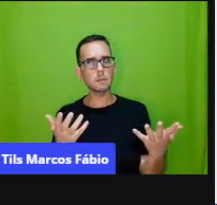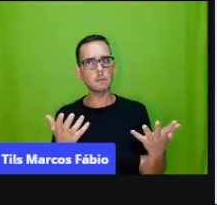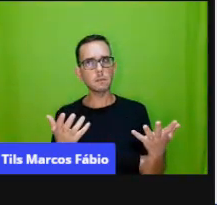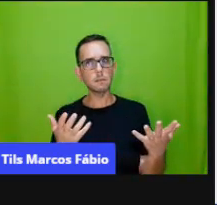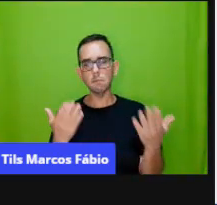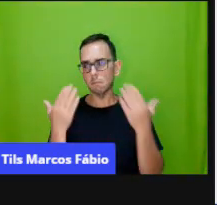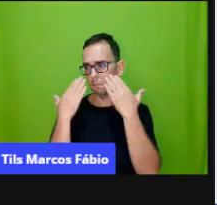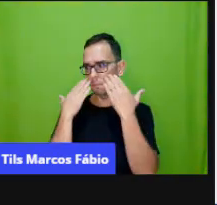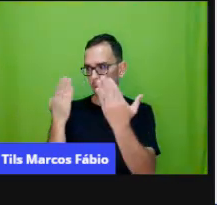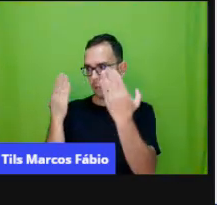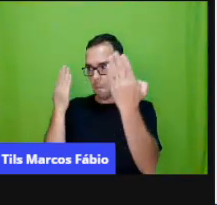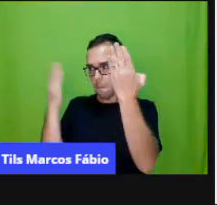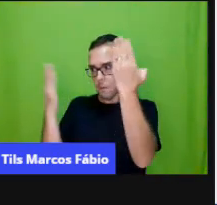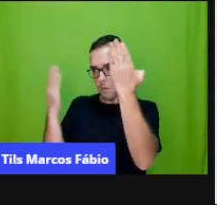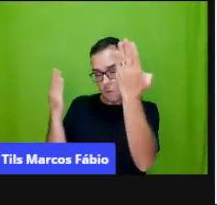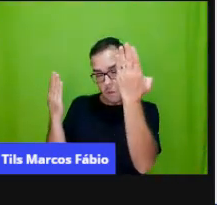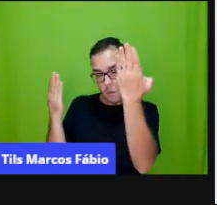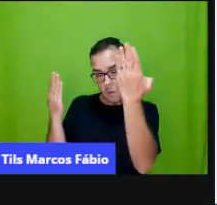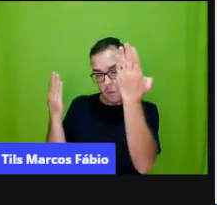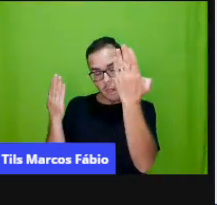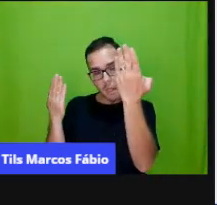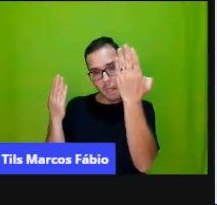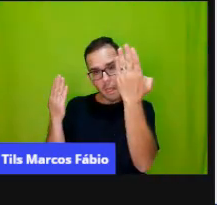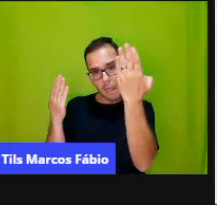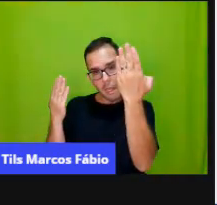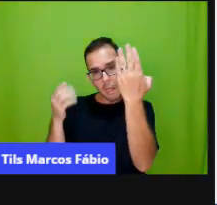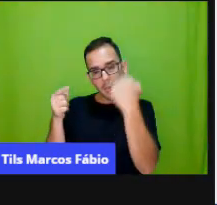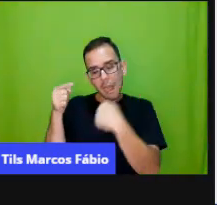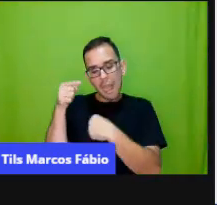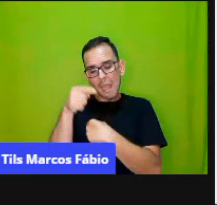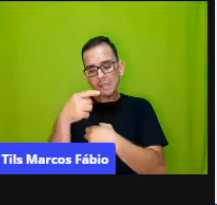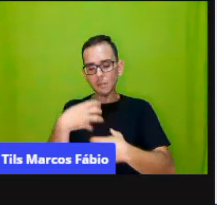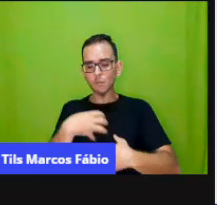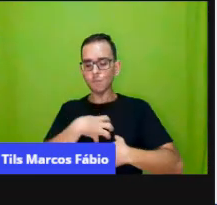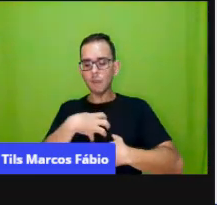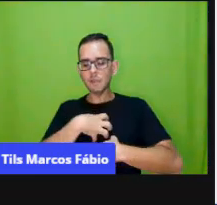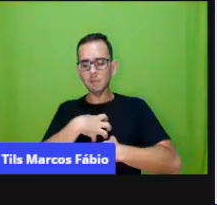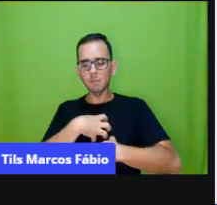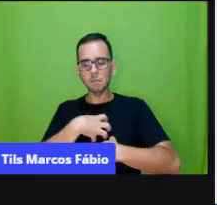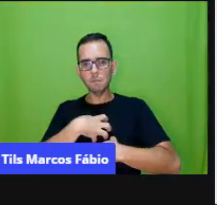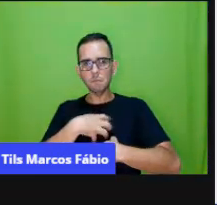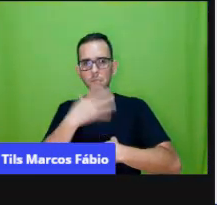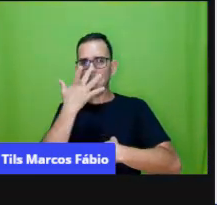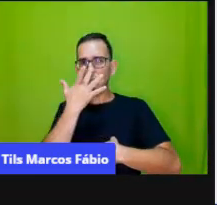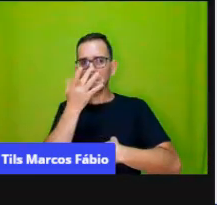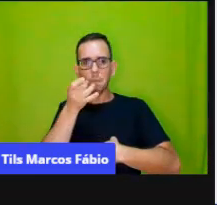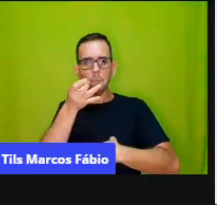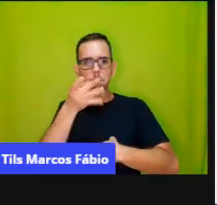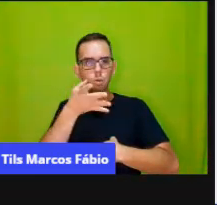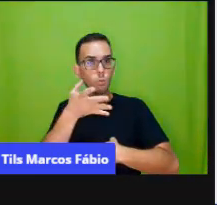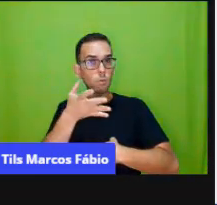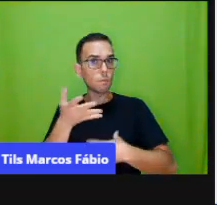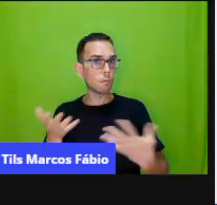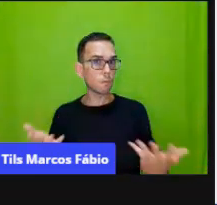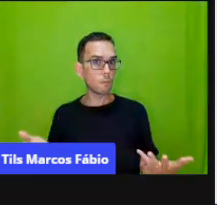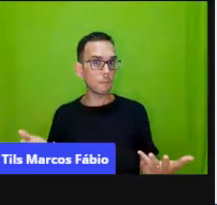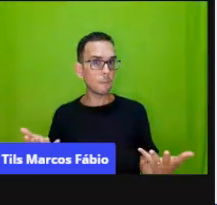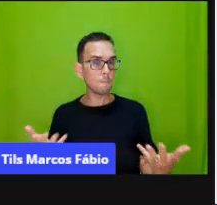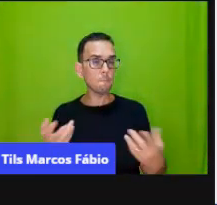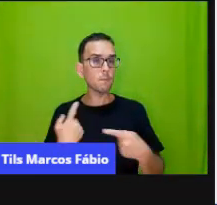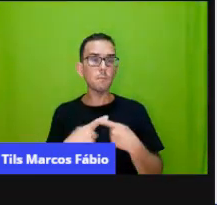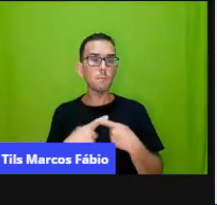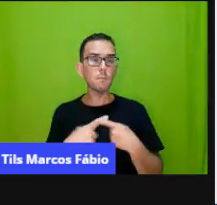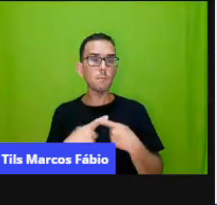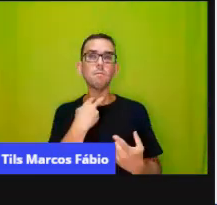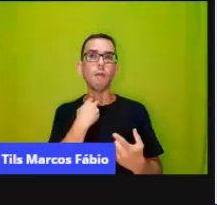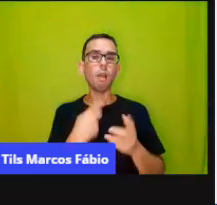da psicologia, essa situação está sendo ignorada, né? Porque ele não consegue expressar